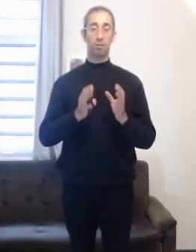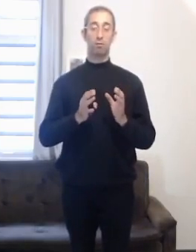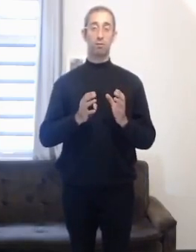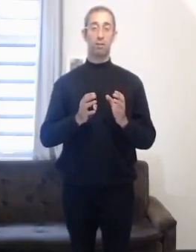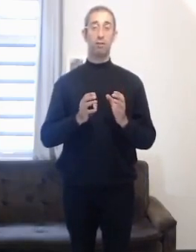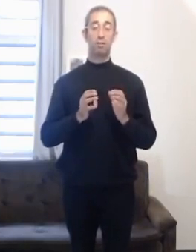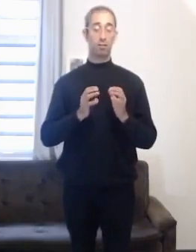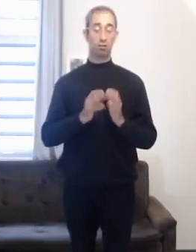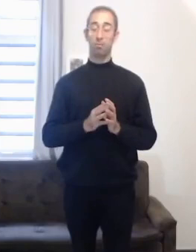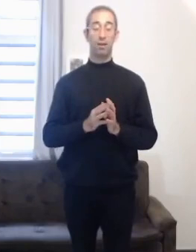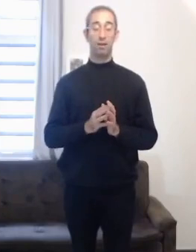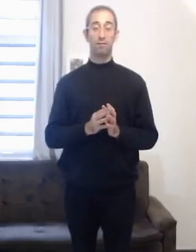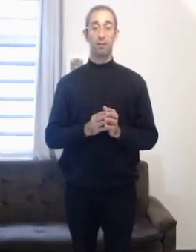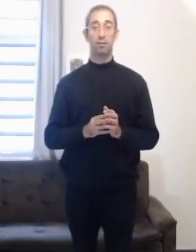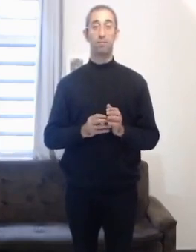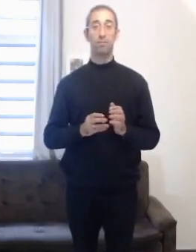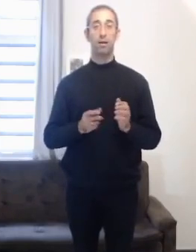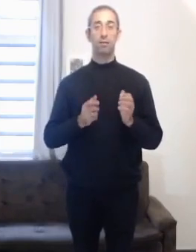um problema social,